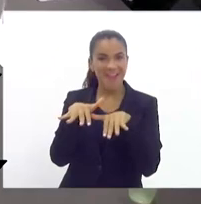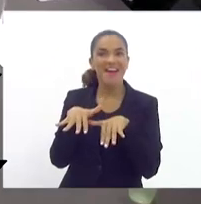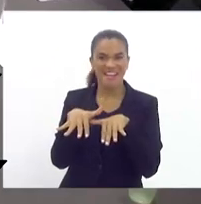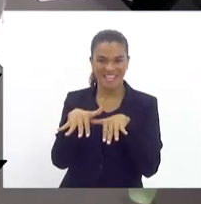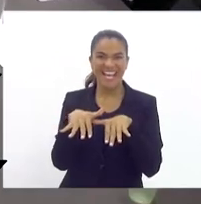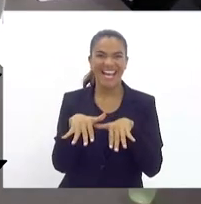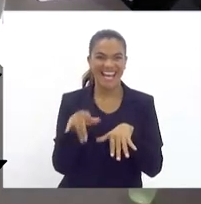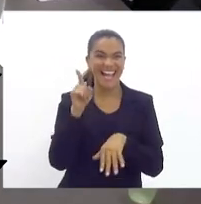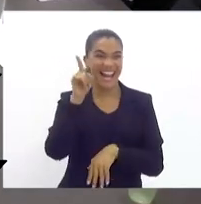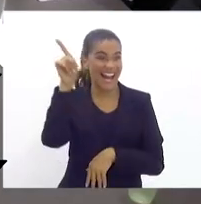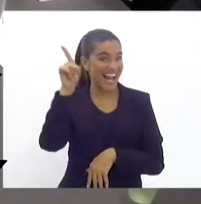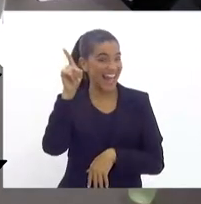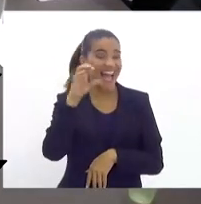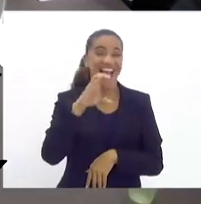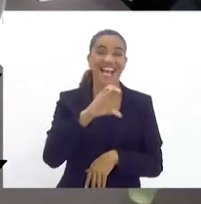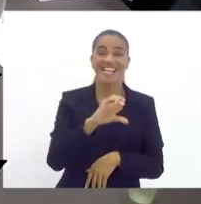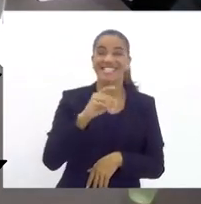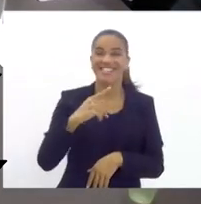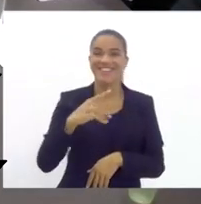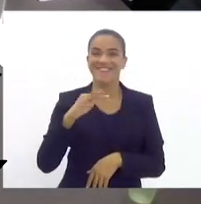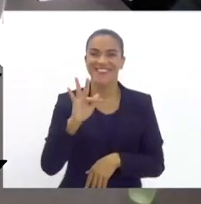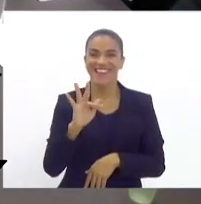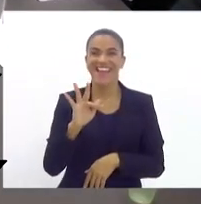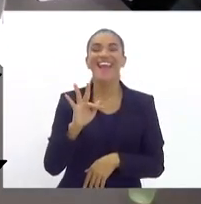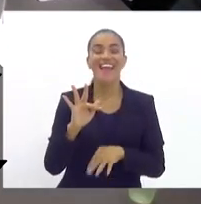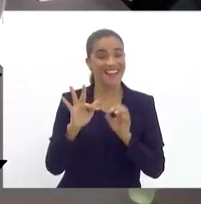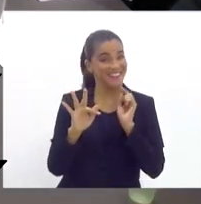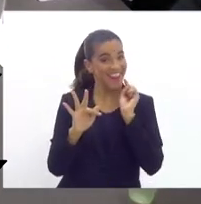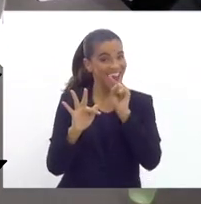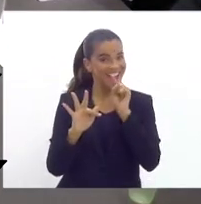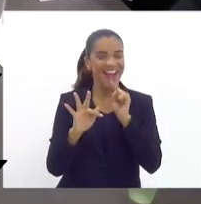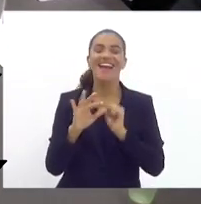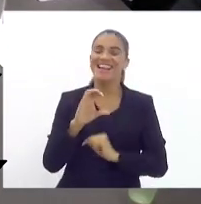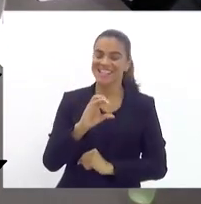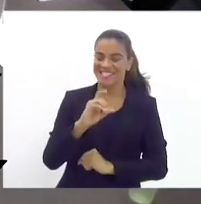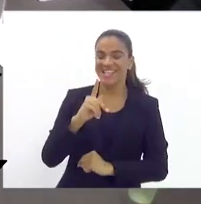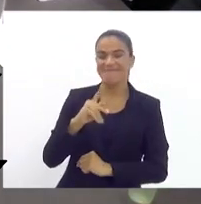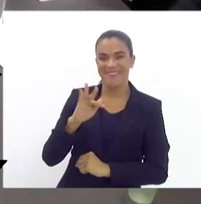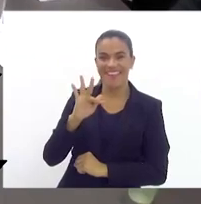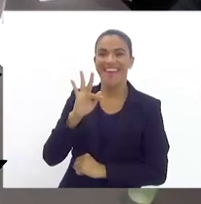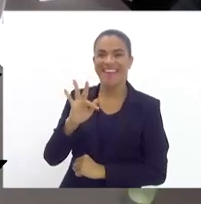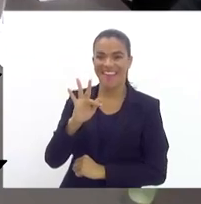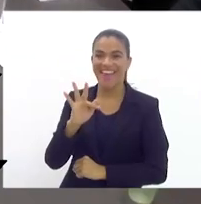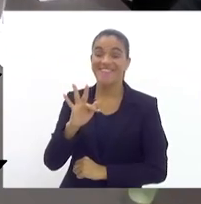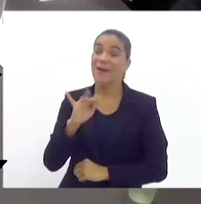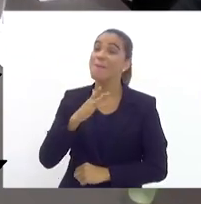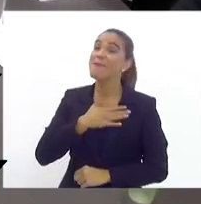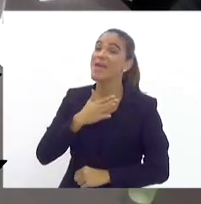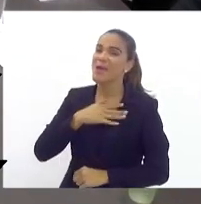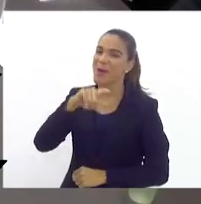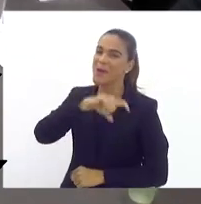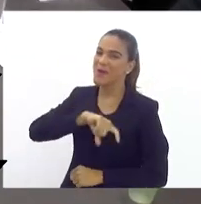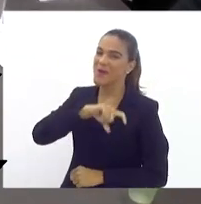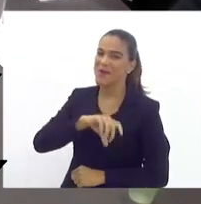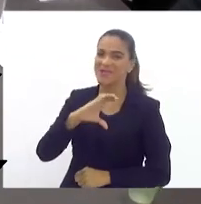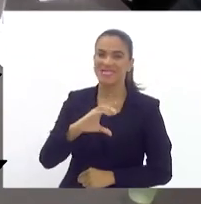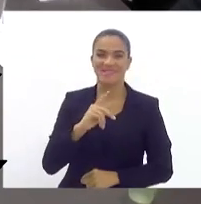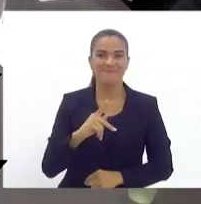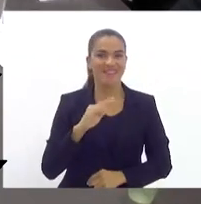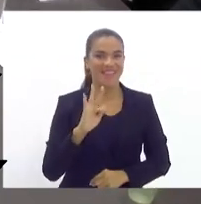CPF. E com o meu contrário. Lá no plenário é o CPF, com a presença, é o CPJ. Com a presença CPJ do meu não. CPF no plenário. Talvez,